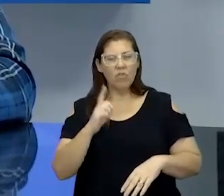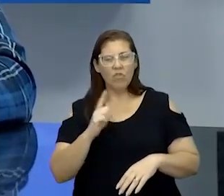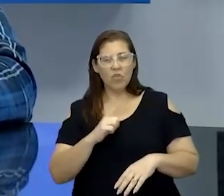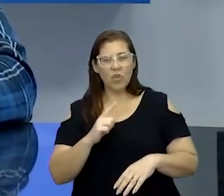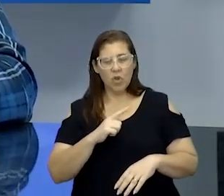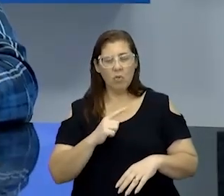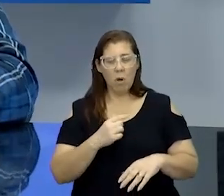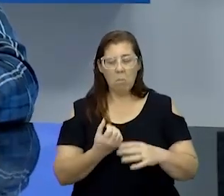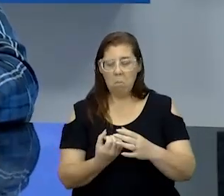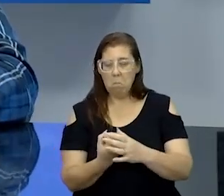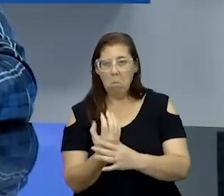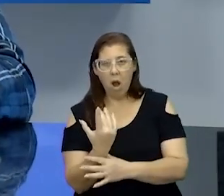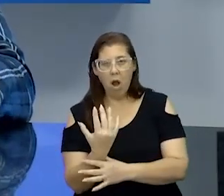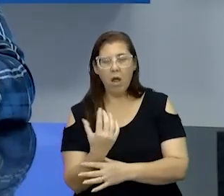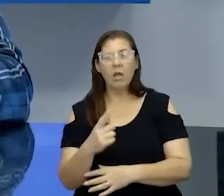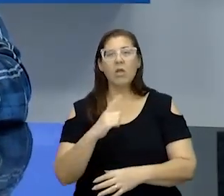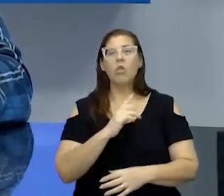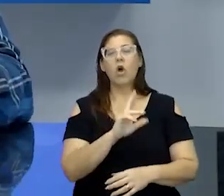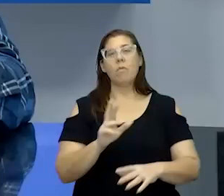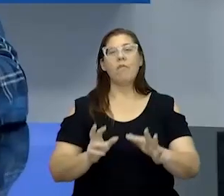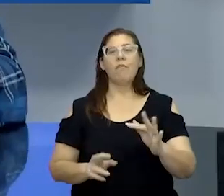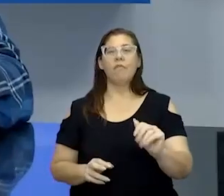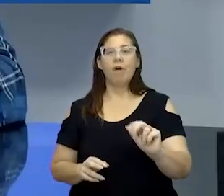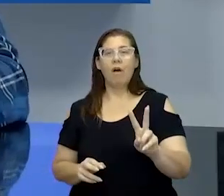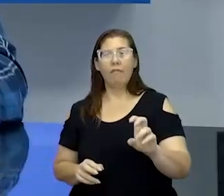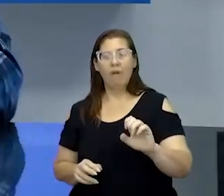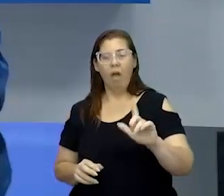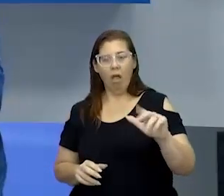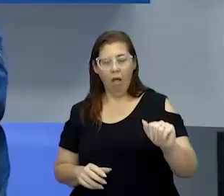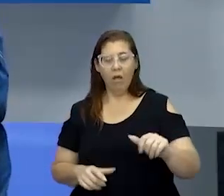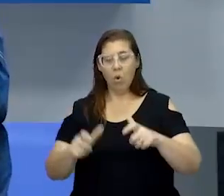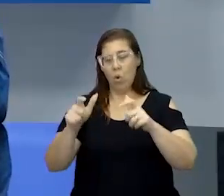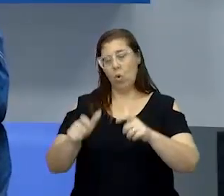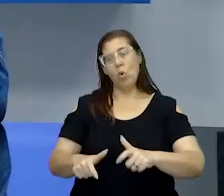Canudos que se chamava favela e como os soldados habitavam, né,